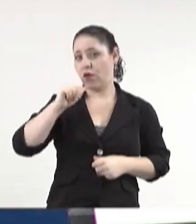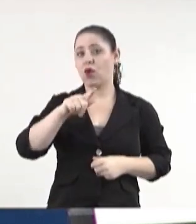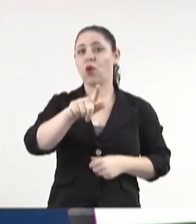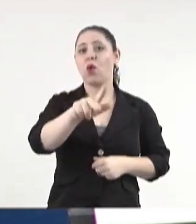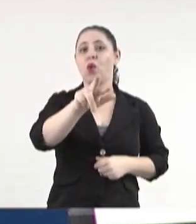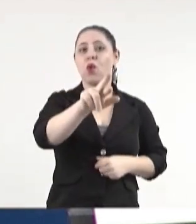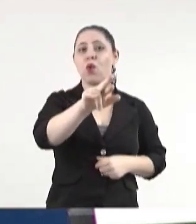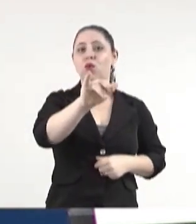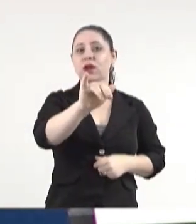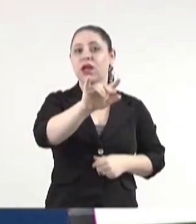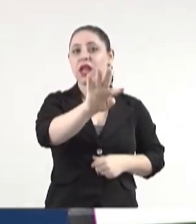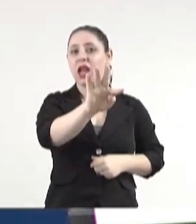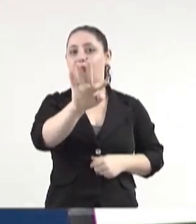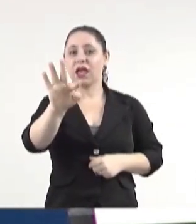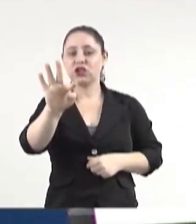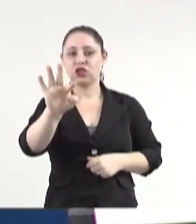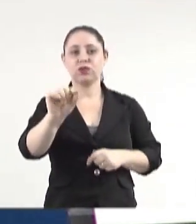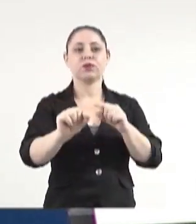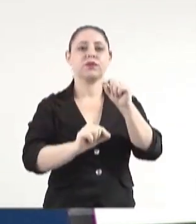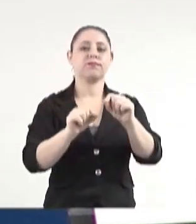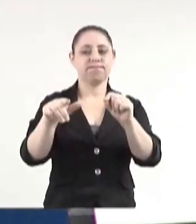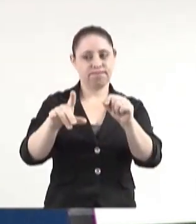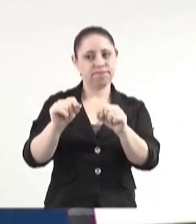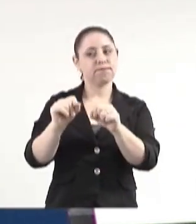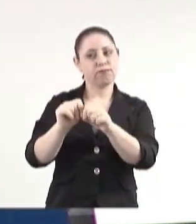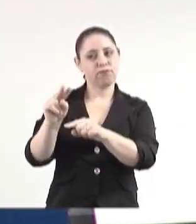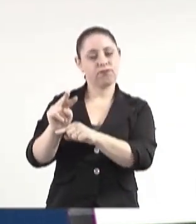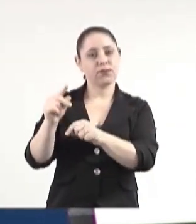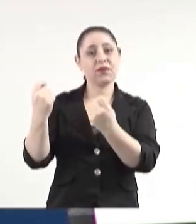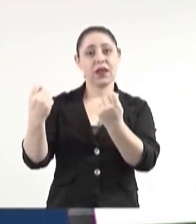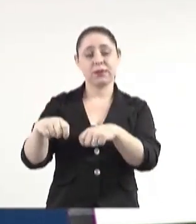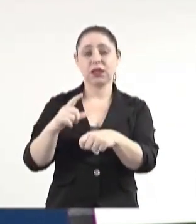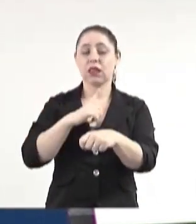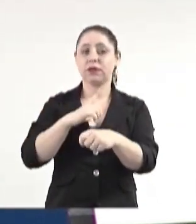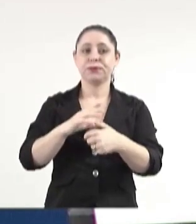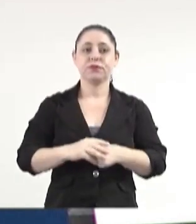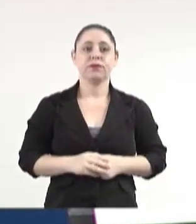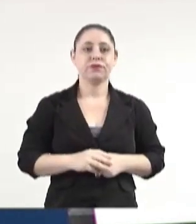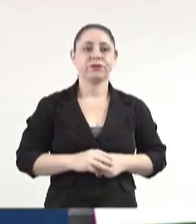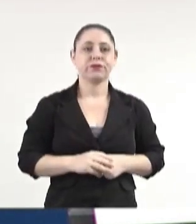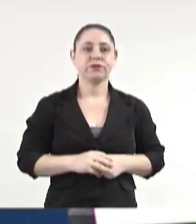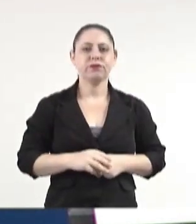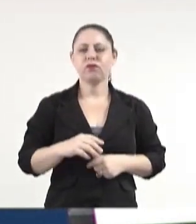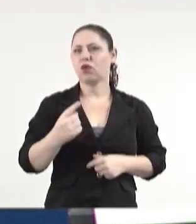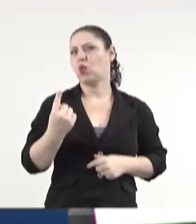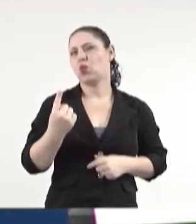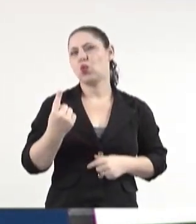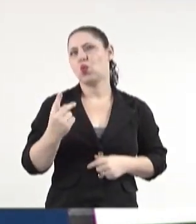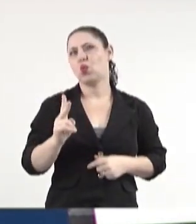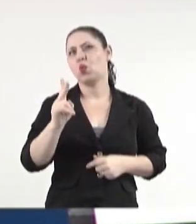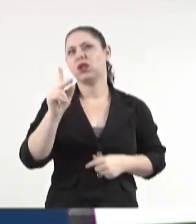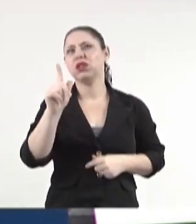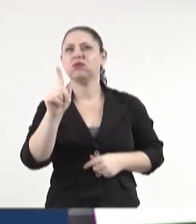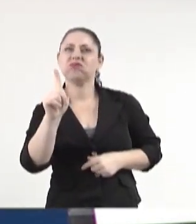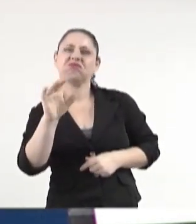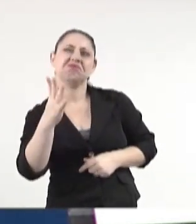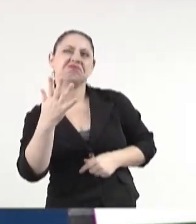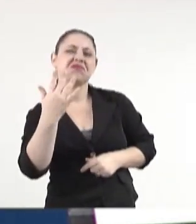e nós sabemos que a produção de aves nessa região é principalmente para